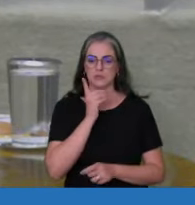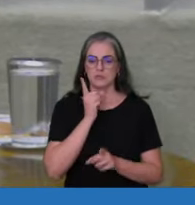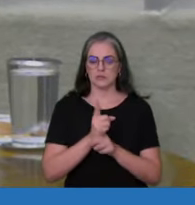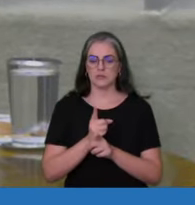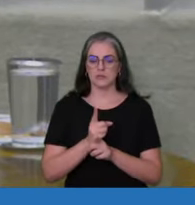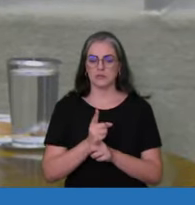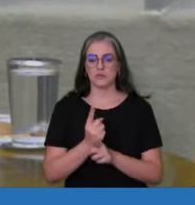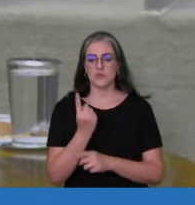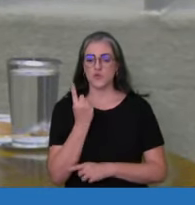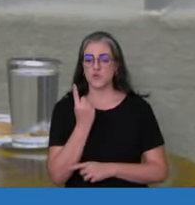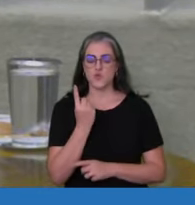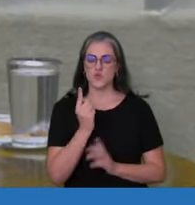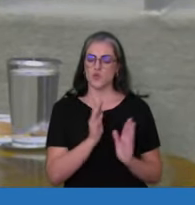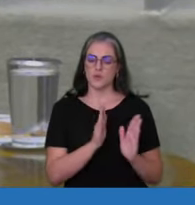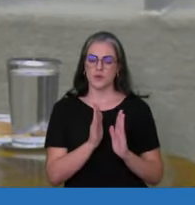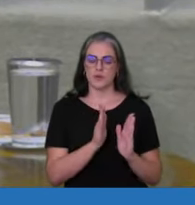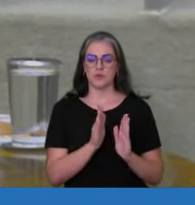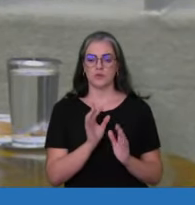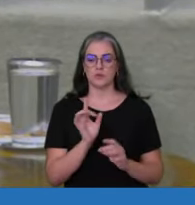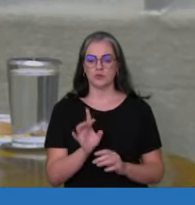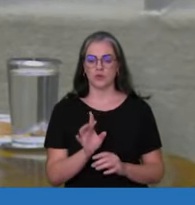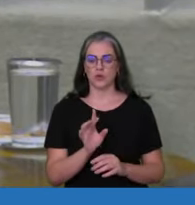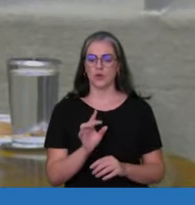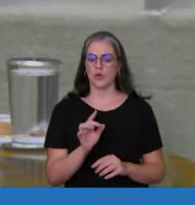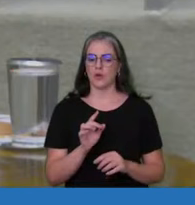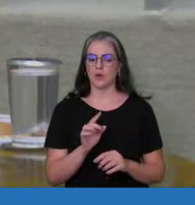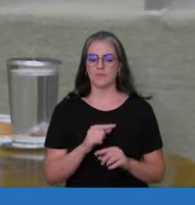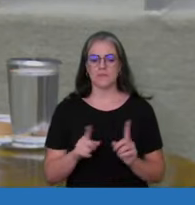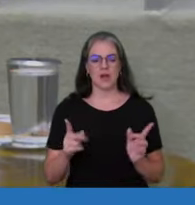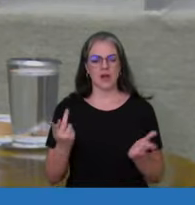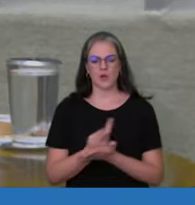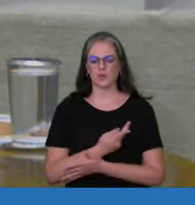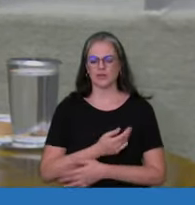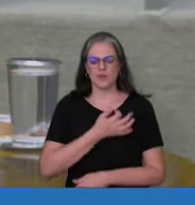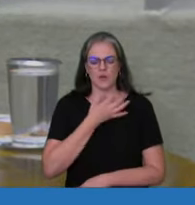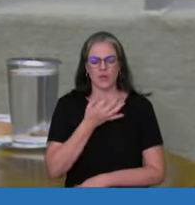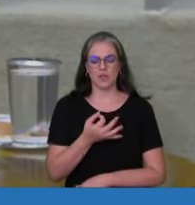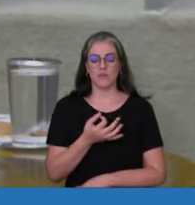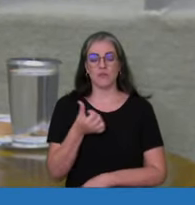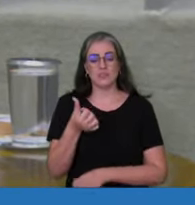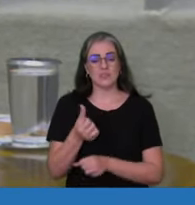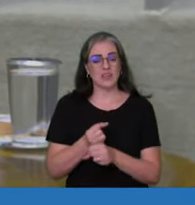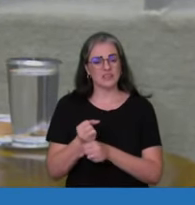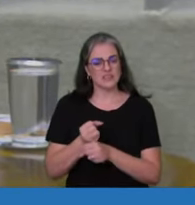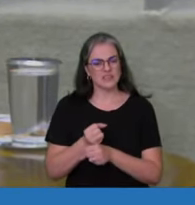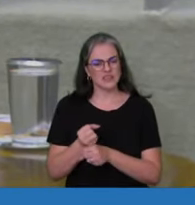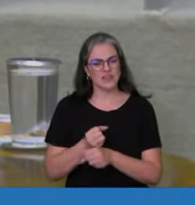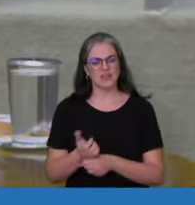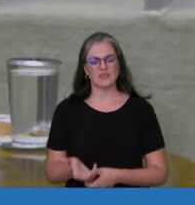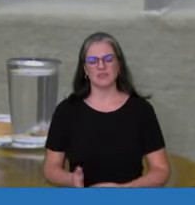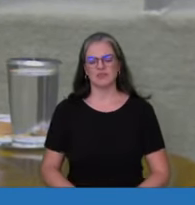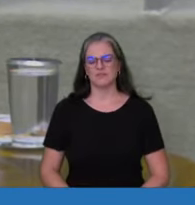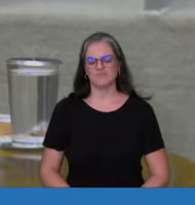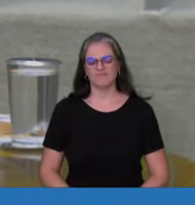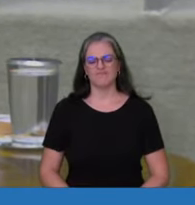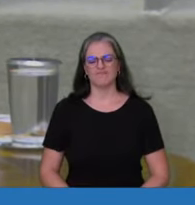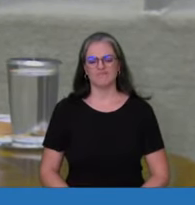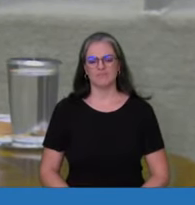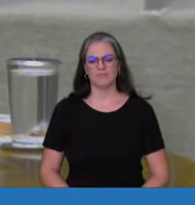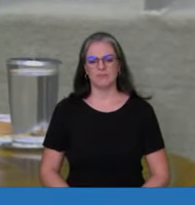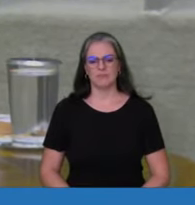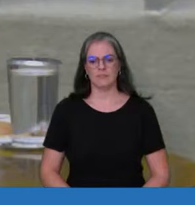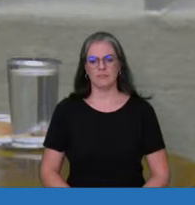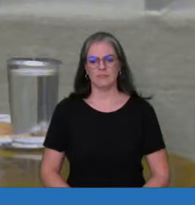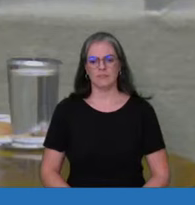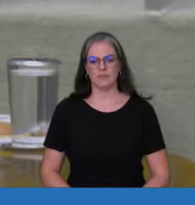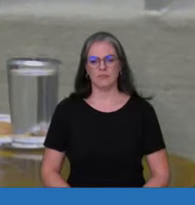de um capítulo de uma história muito trágica. 6 anos. Final de um capítulo de uma história muito trágica. Os